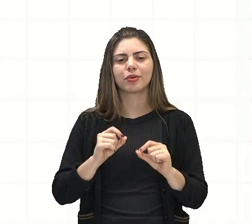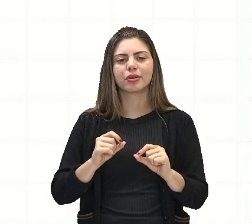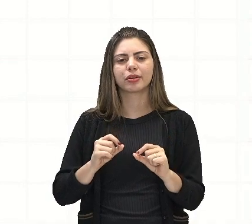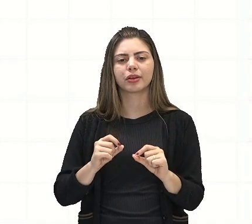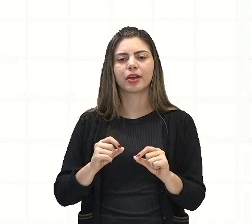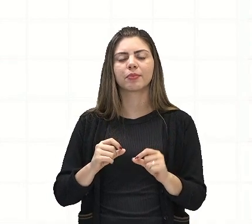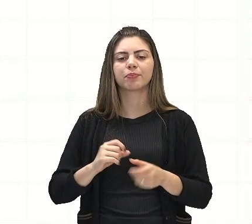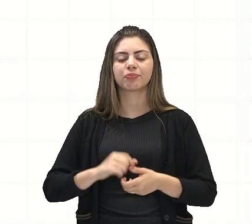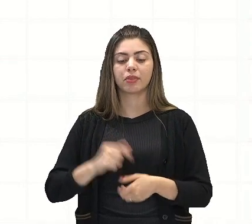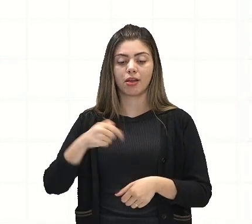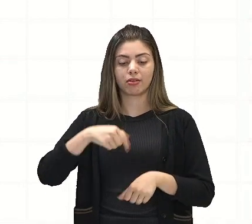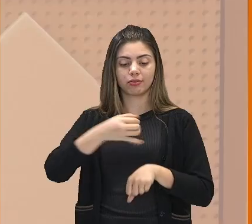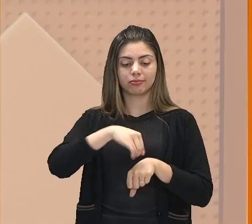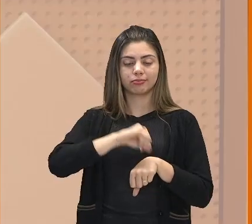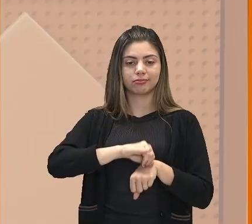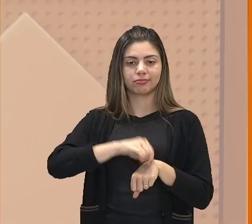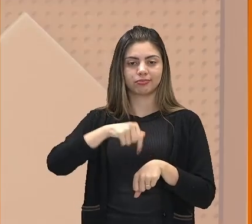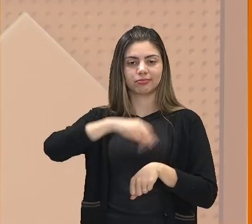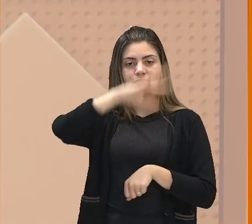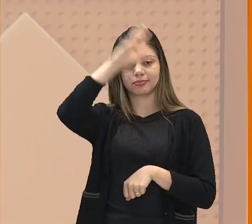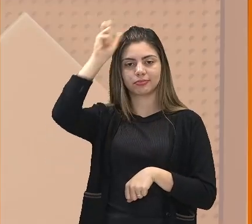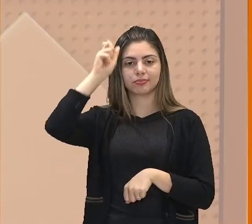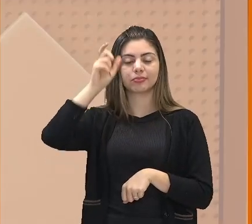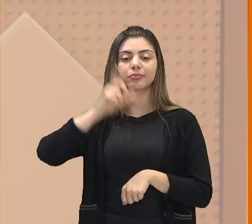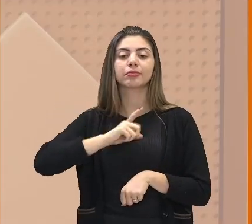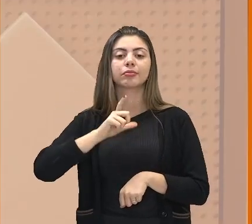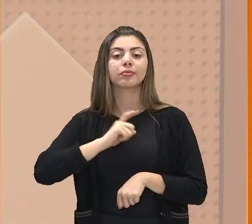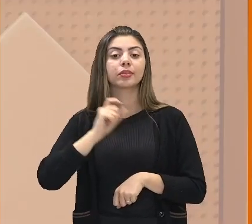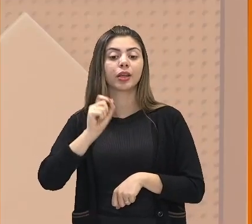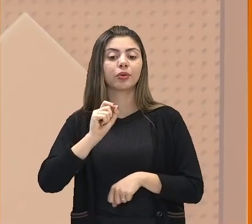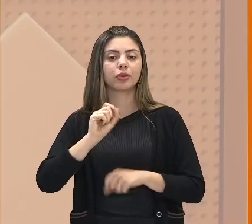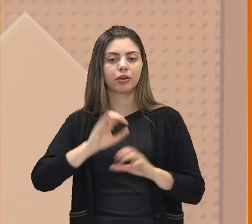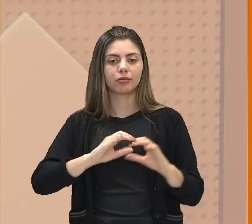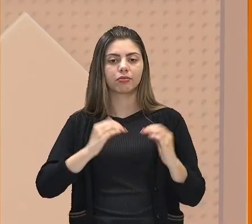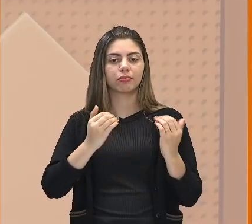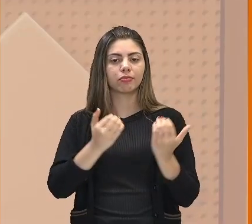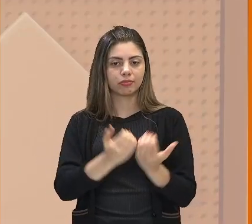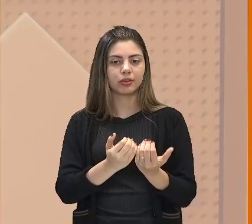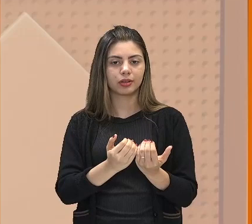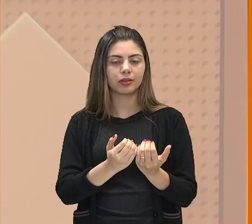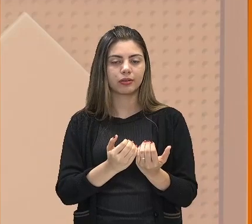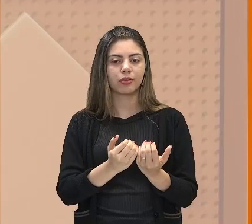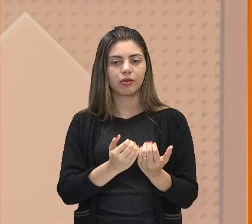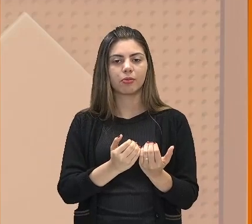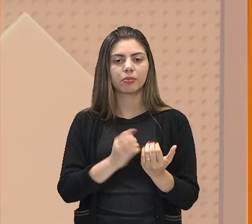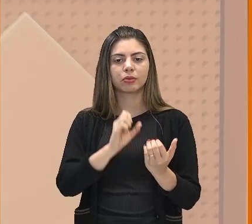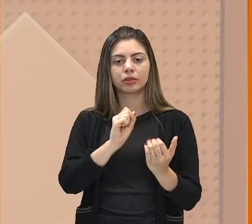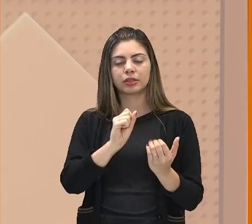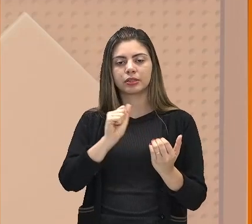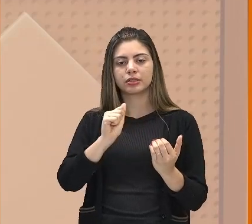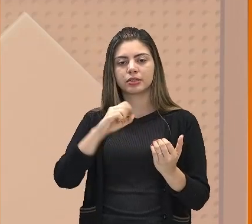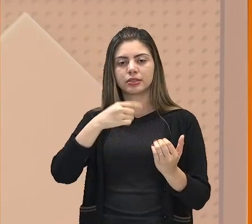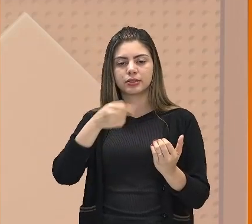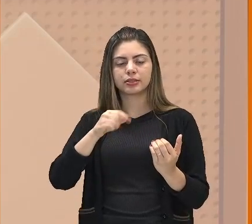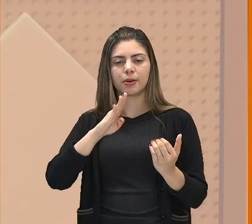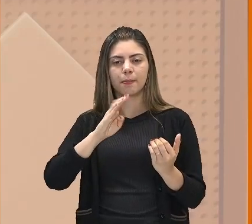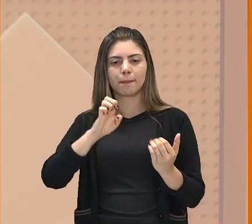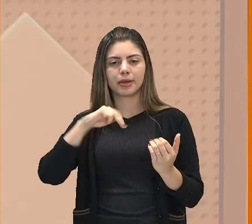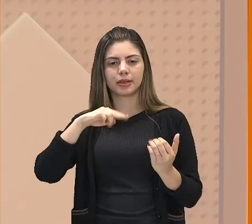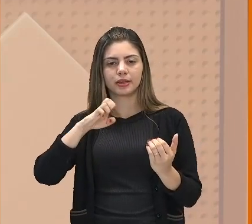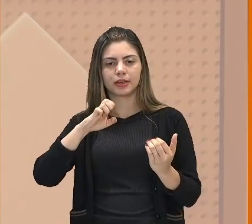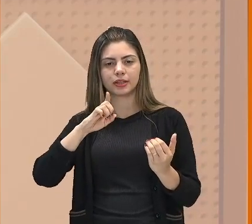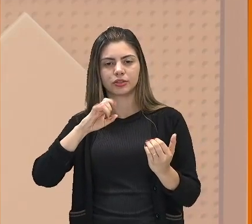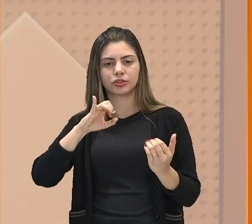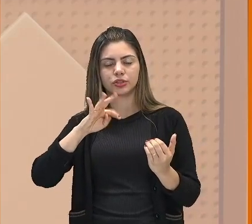nossa capital, aqui em Manaus, nós temos a presença de um quilombo urbano chamado São Benedito, que se localiza na Praça